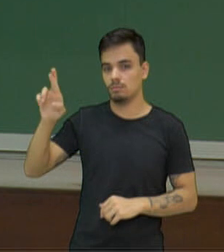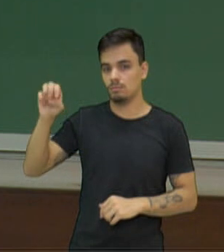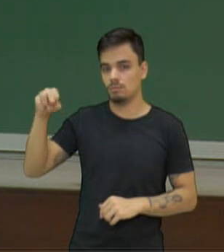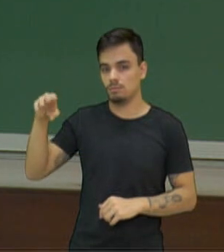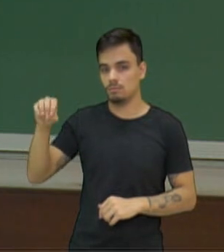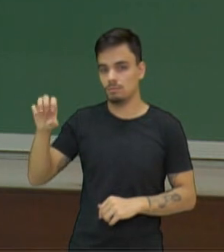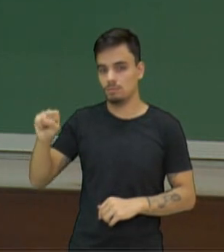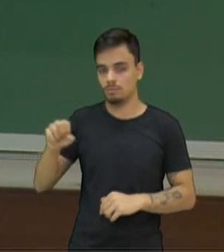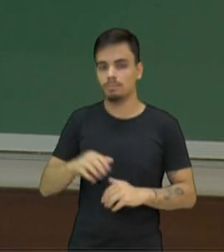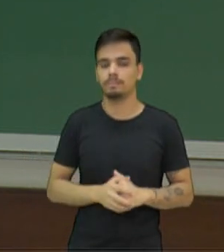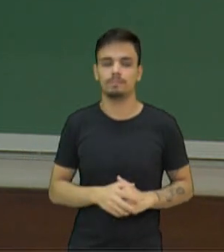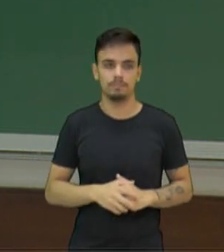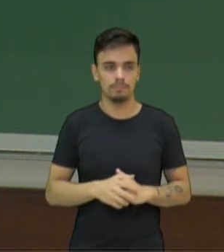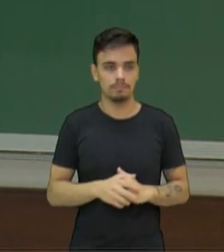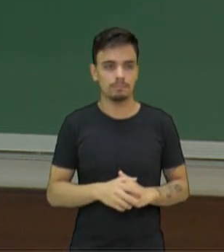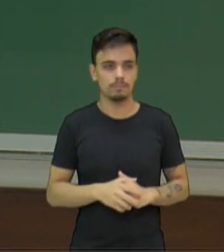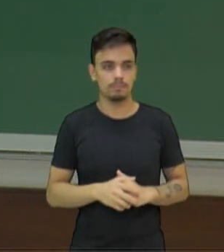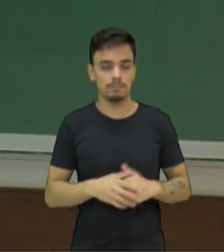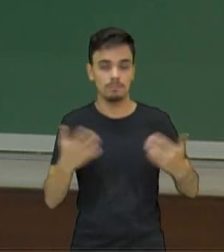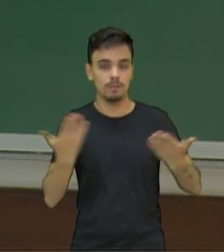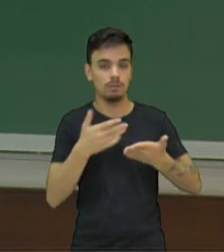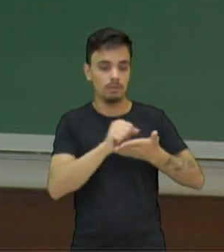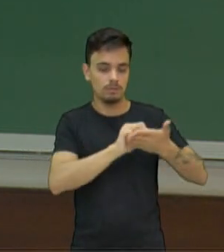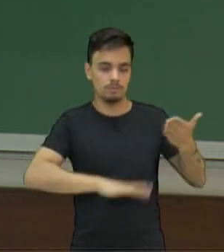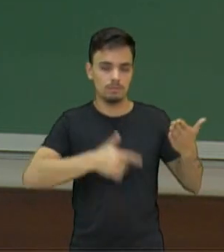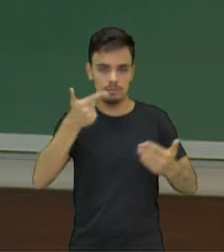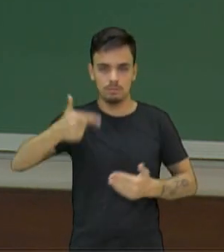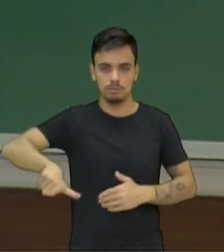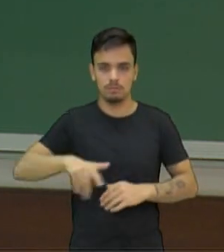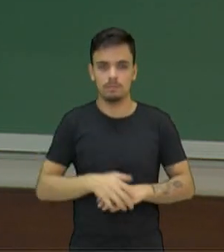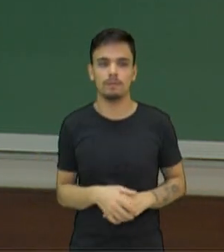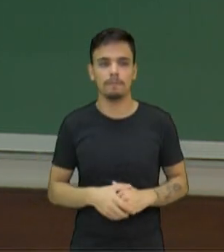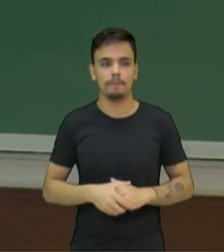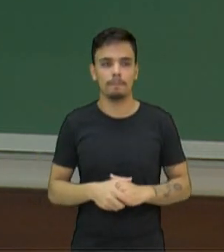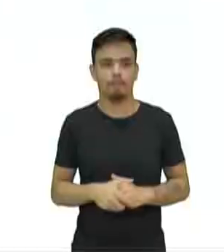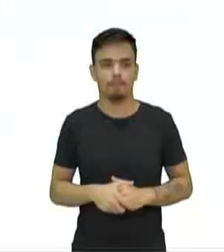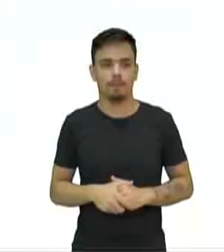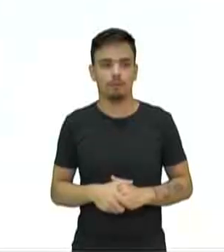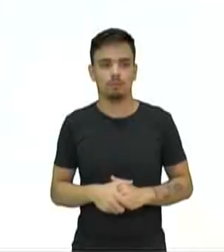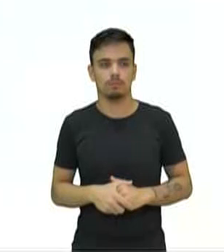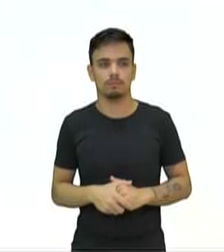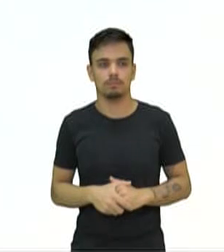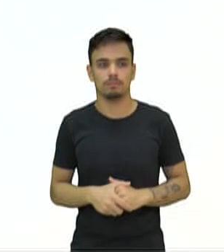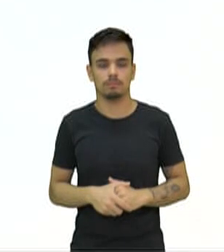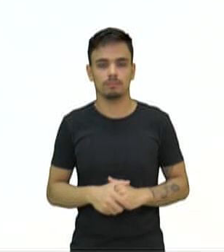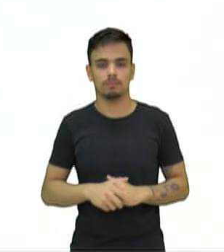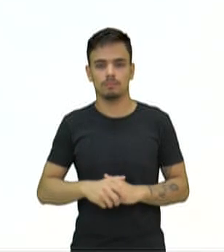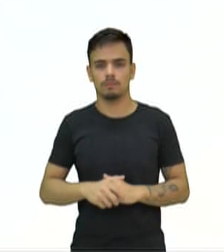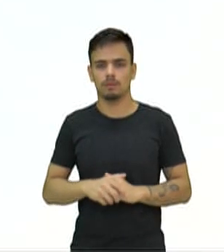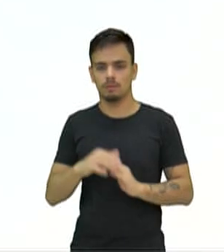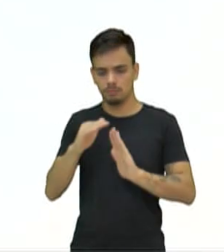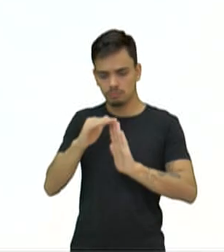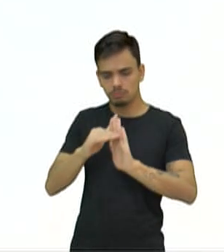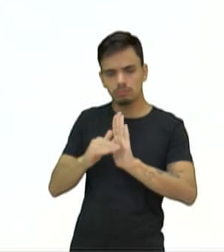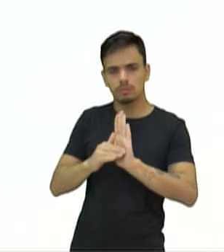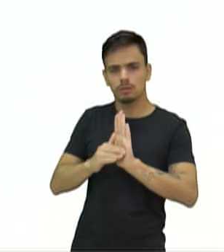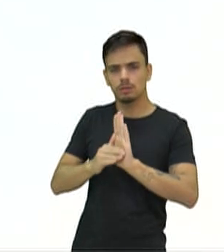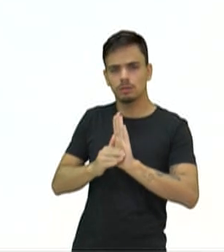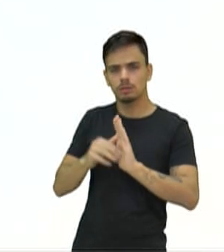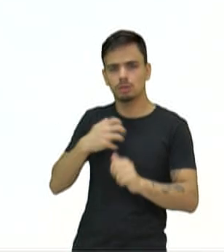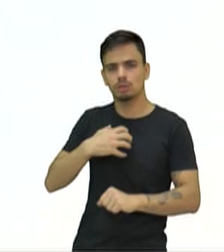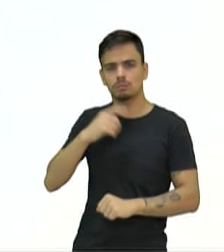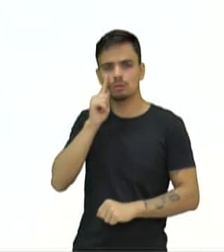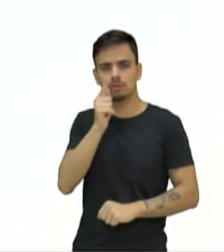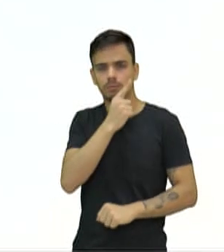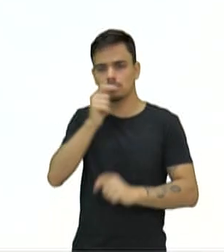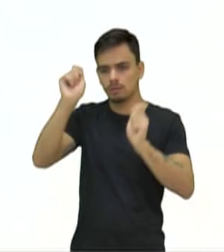plurivitelinos. Muito bem. Vamos a mais um exercicinho aqui, gente. A formação de um tipo de gêmeos pode ser